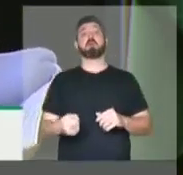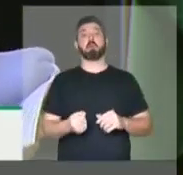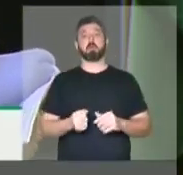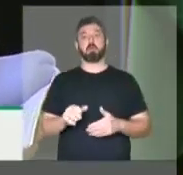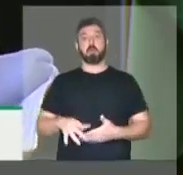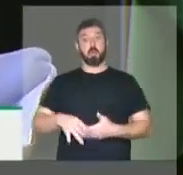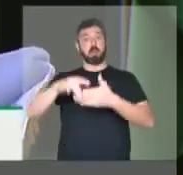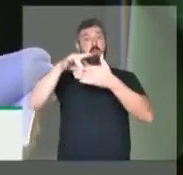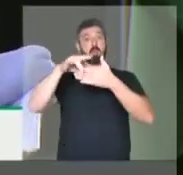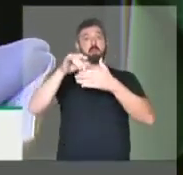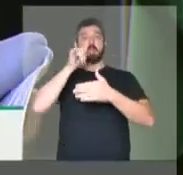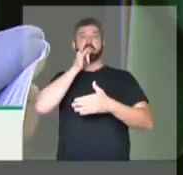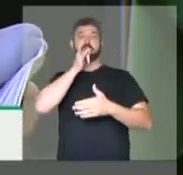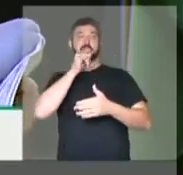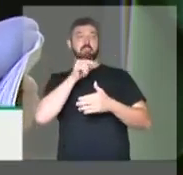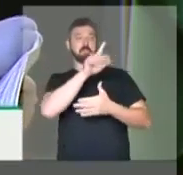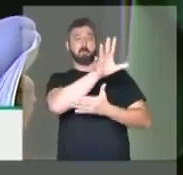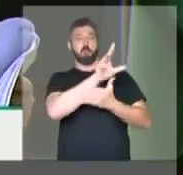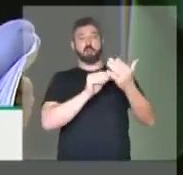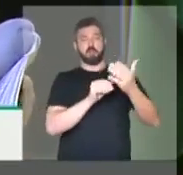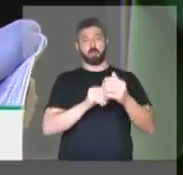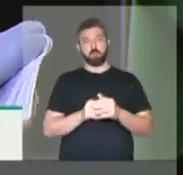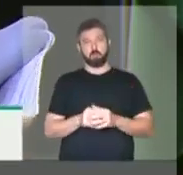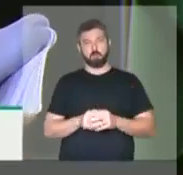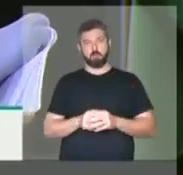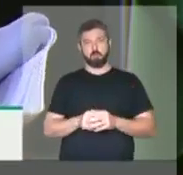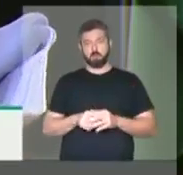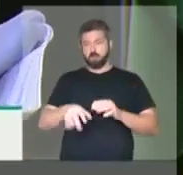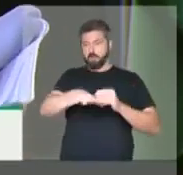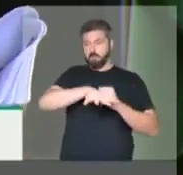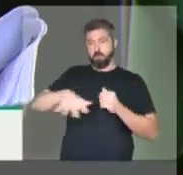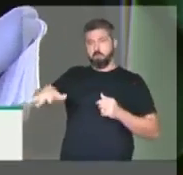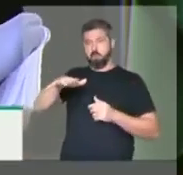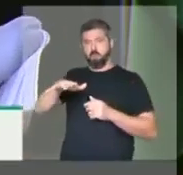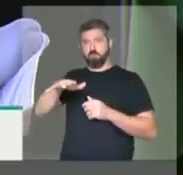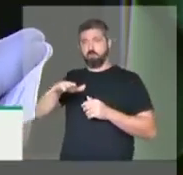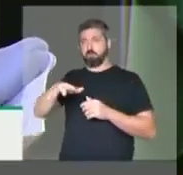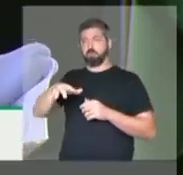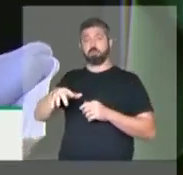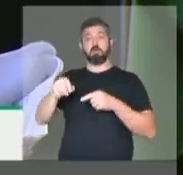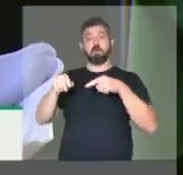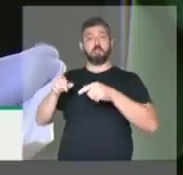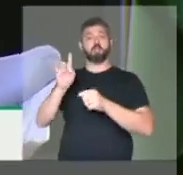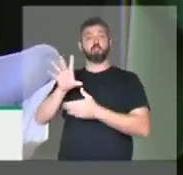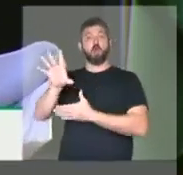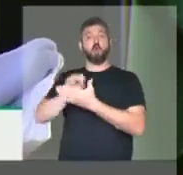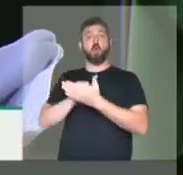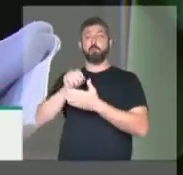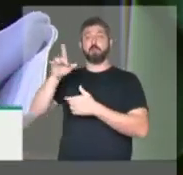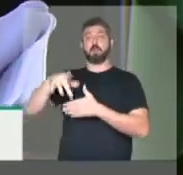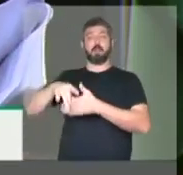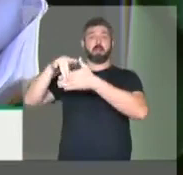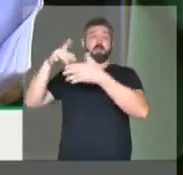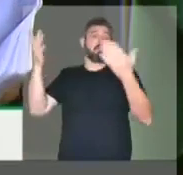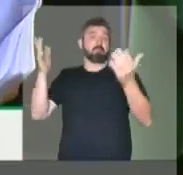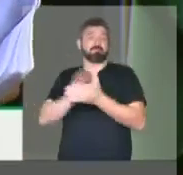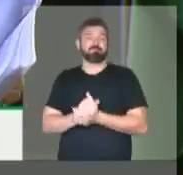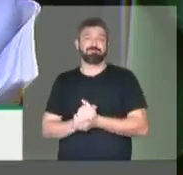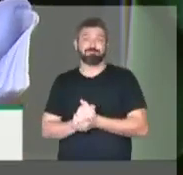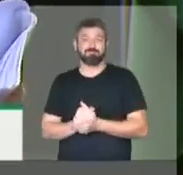que lideram, e não dos liderados, porque os liderados apenas reproduzem o exemplo de seus